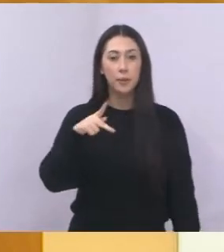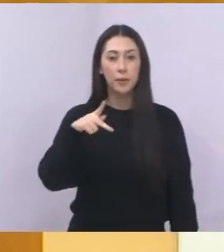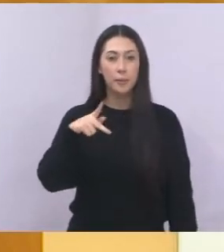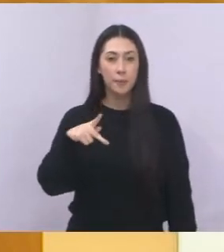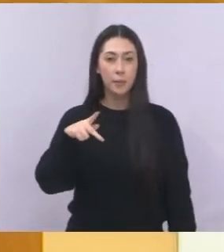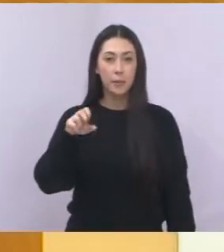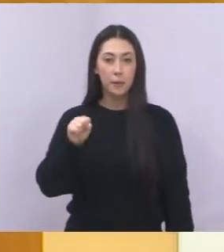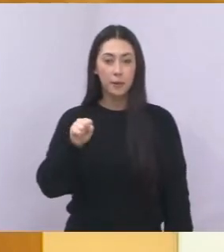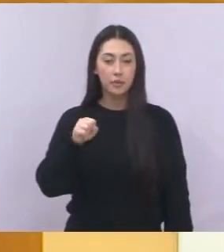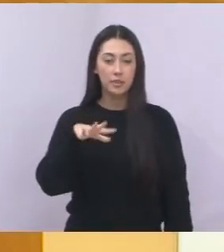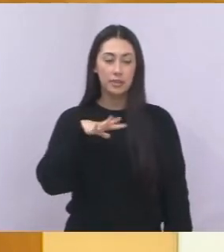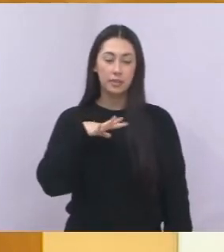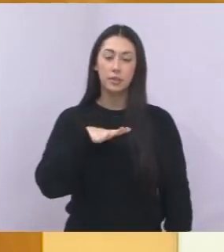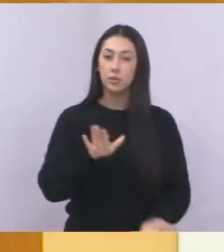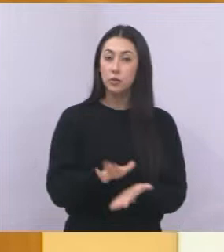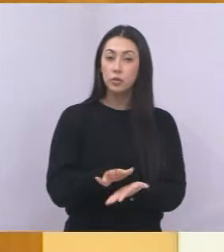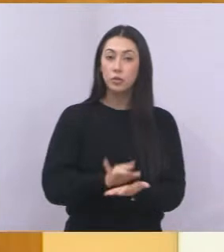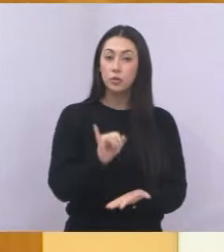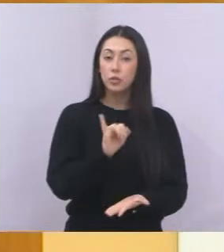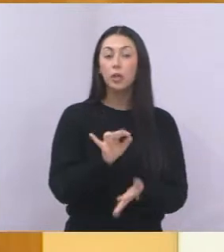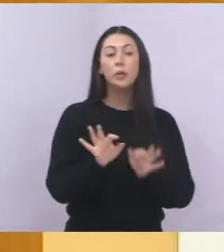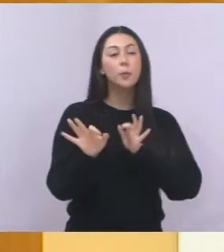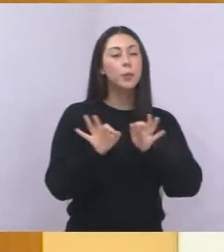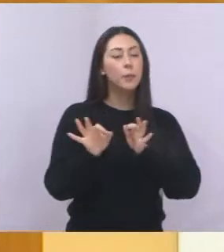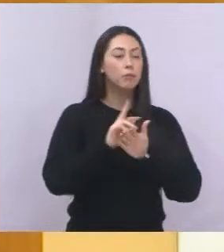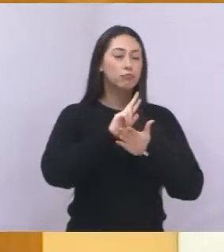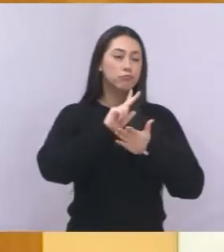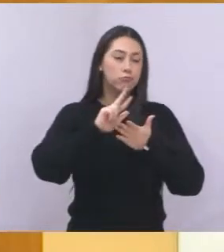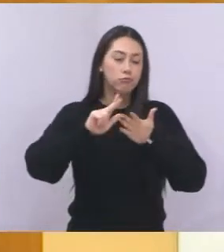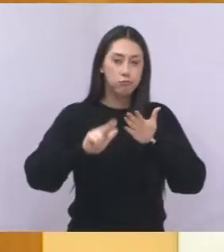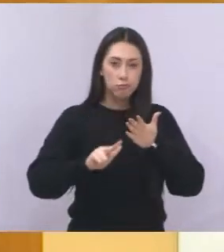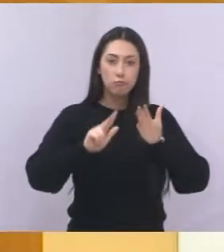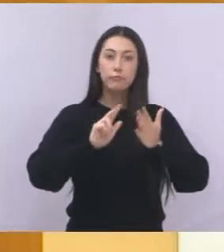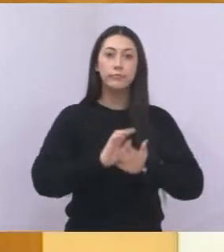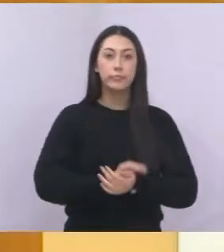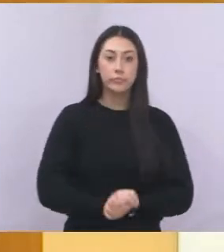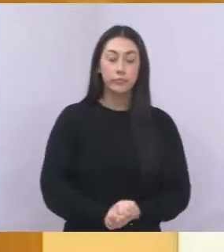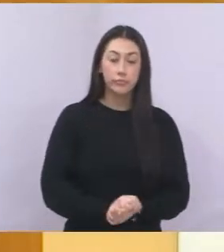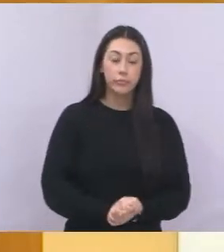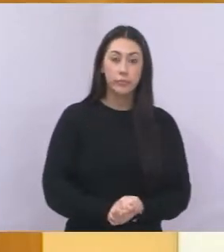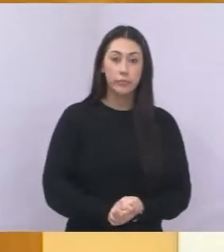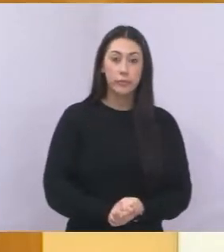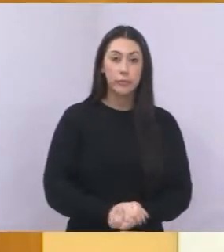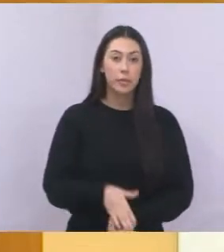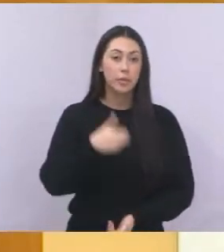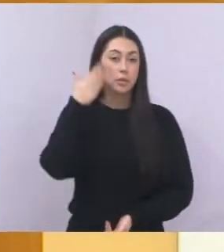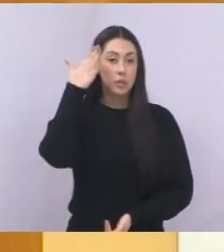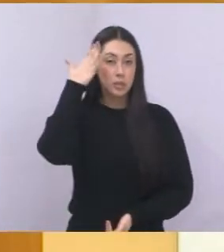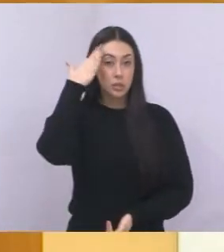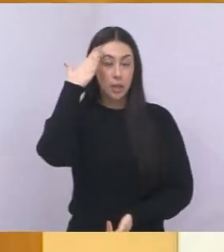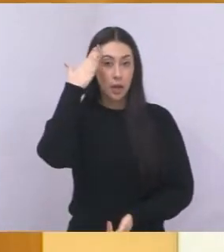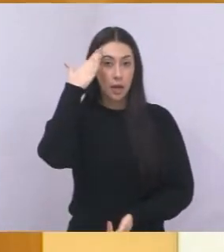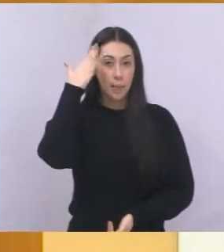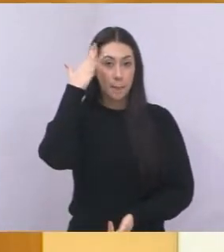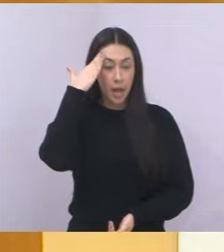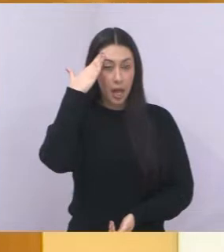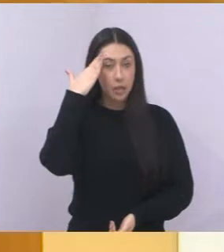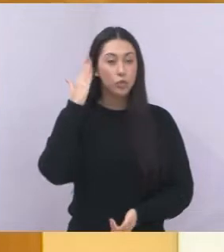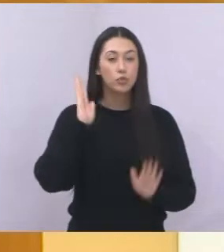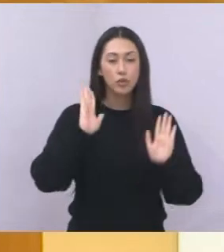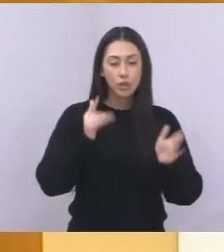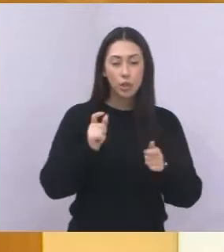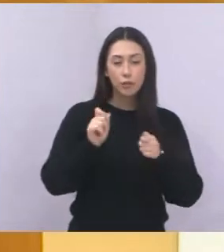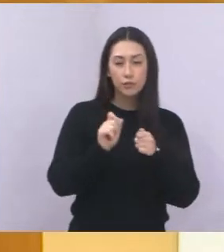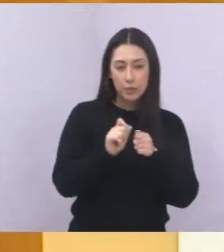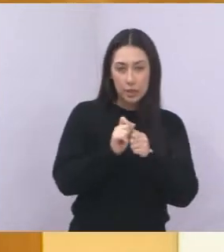RPPS, do município de Jacareí, estabelece outras providências. Tendo em vista a realização de audiências